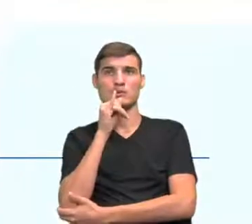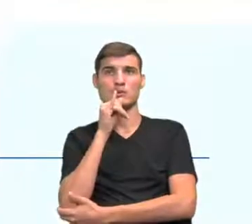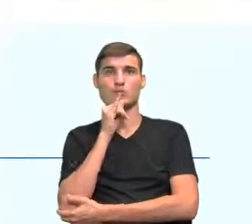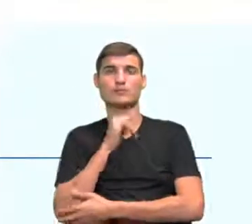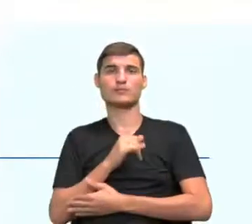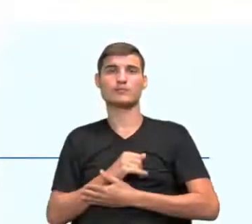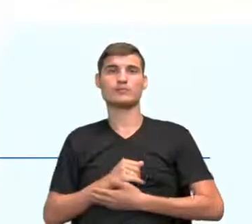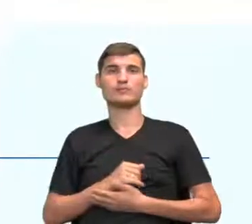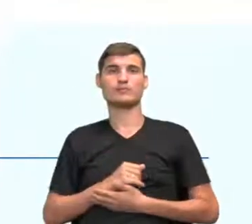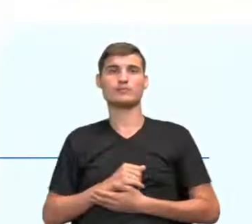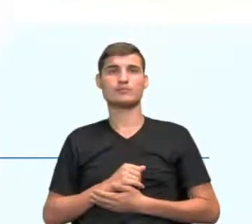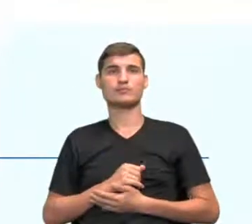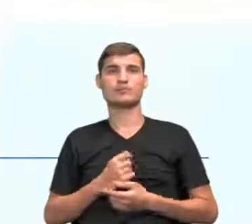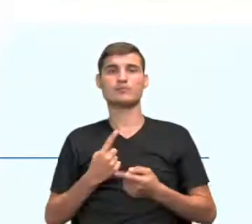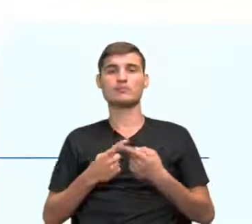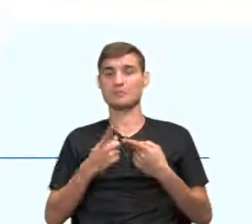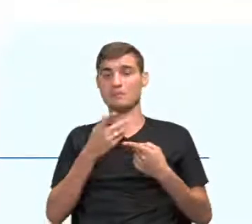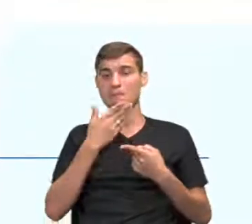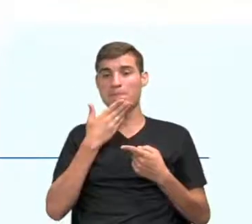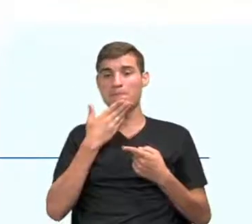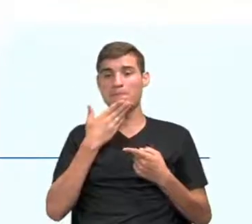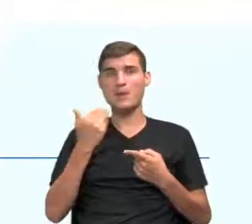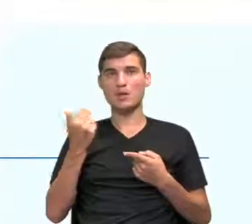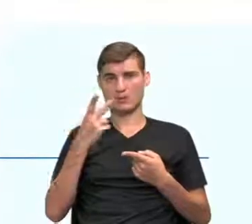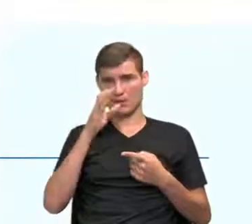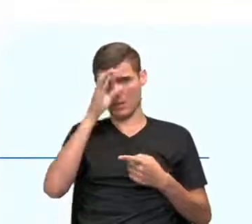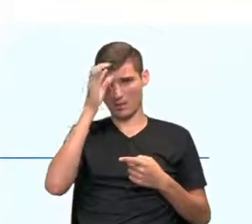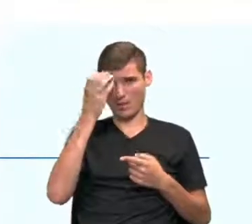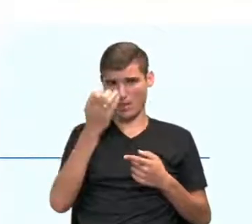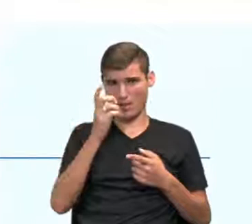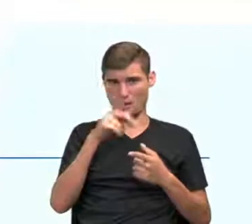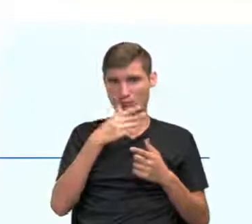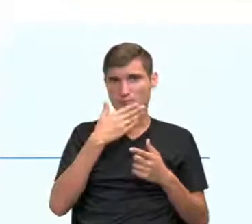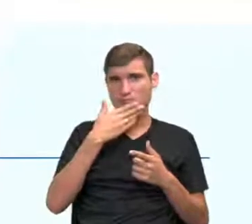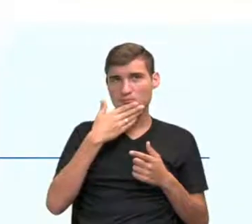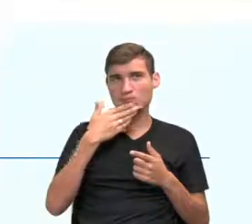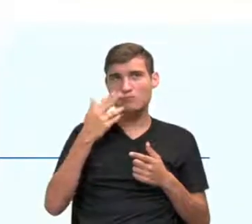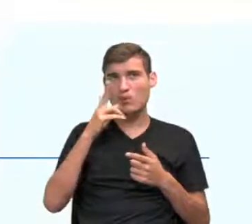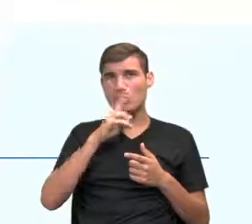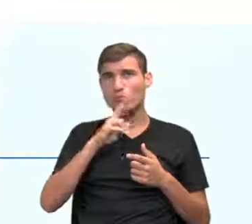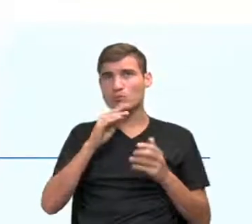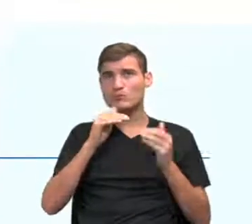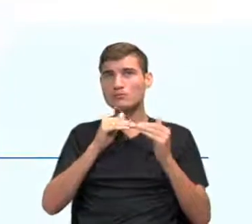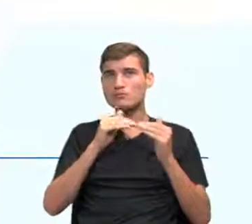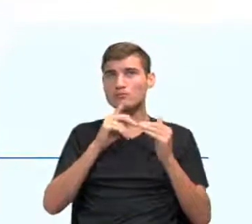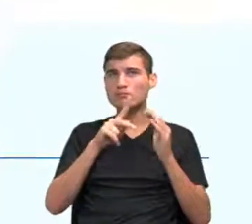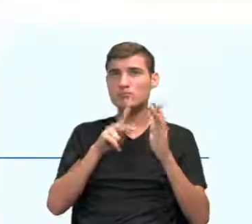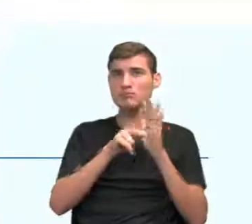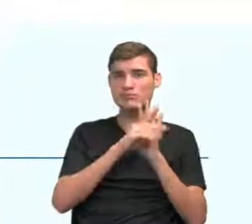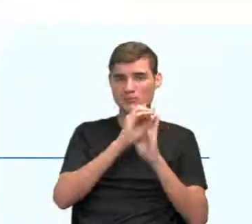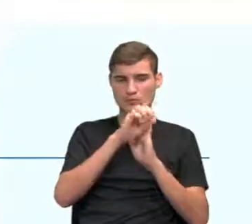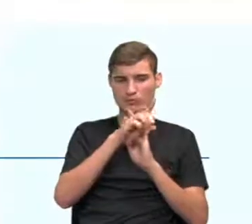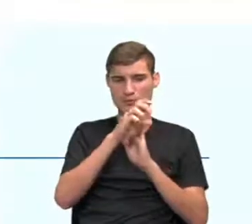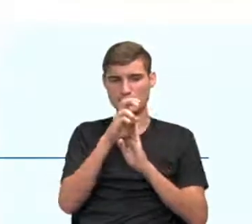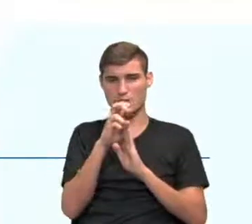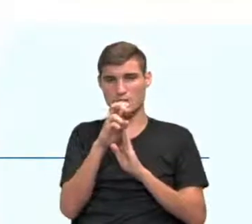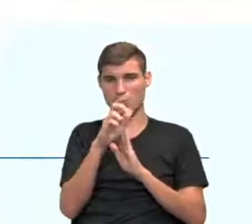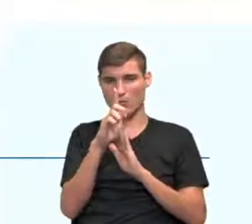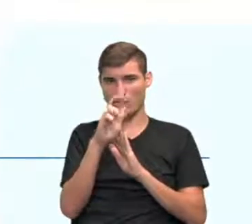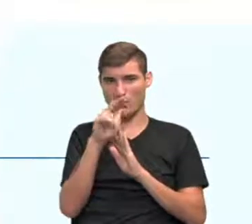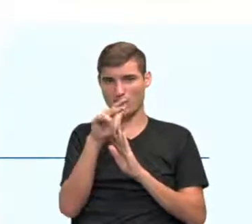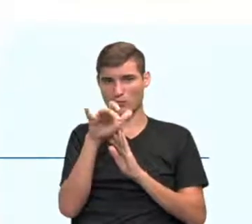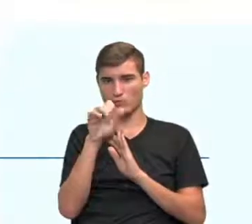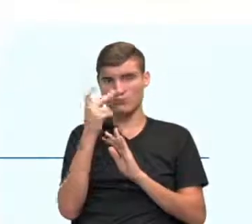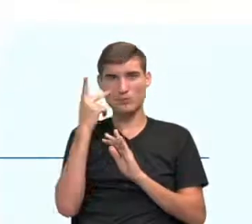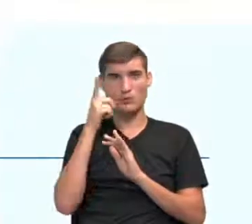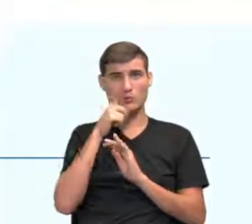Você vai fazer melhor ainda. O seu cliente queria que fosse uma resolução de 0,5 graus Celsius.